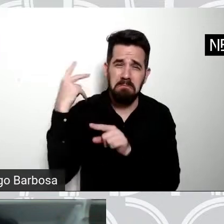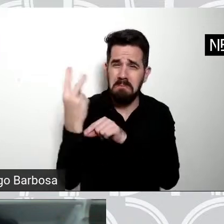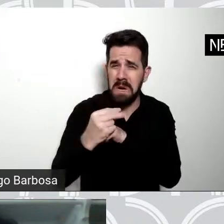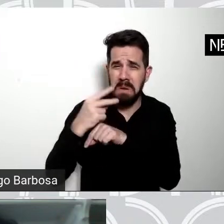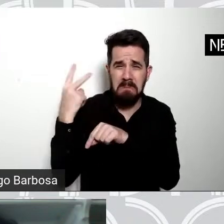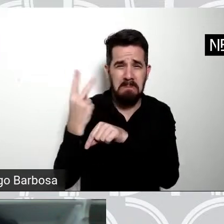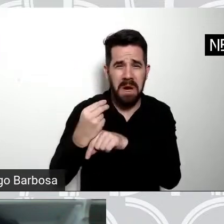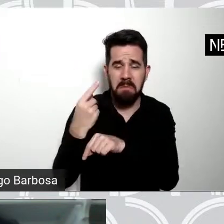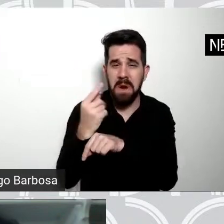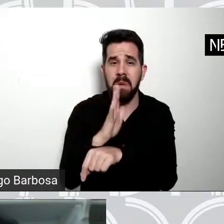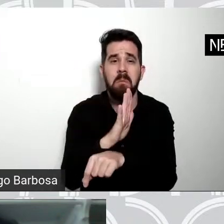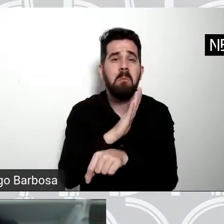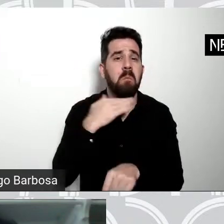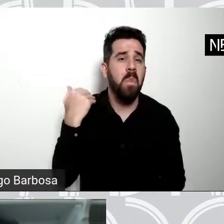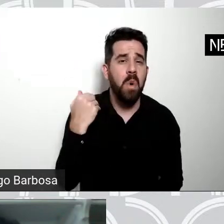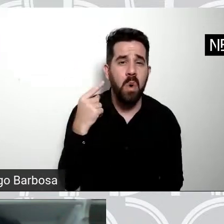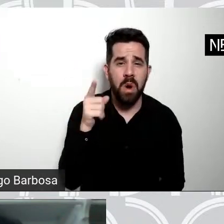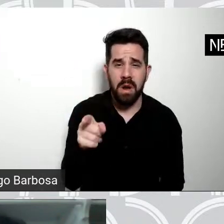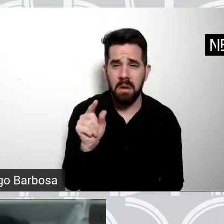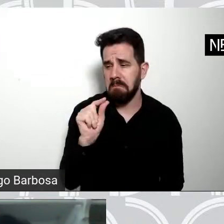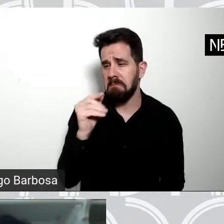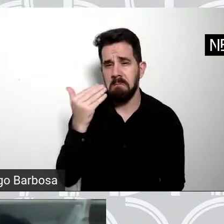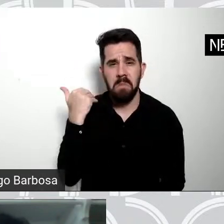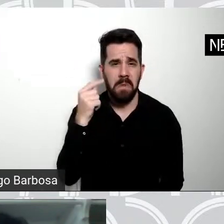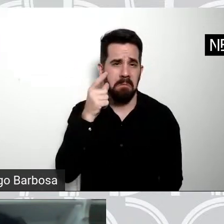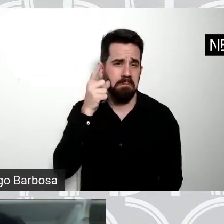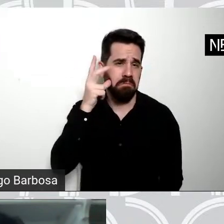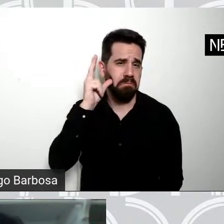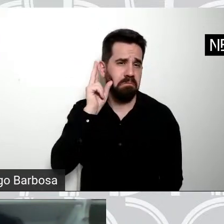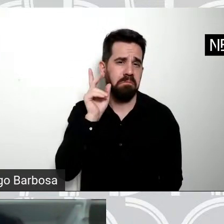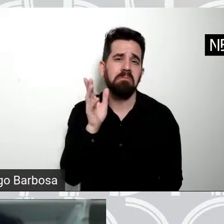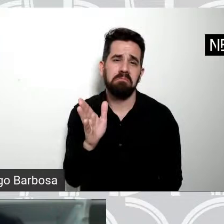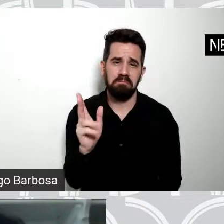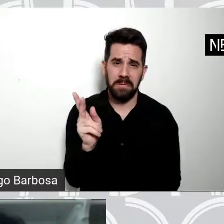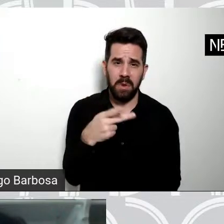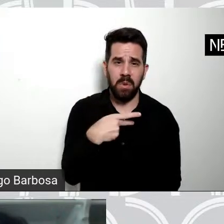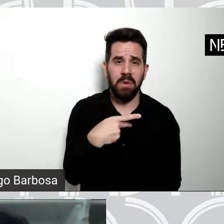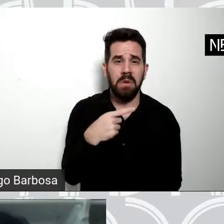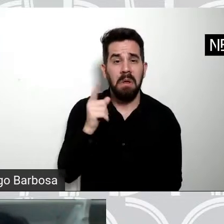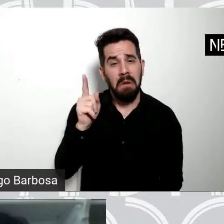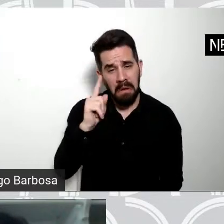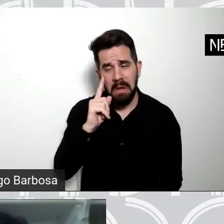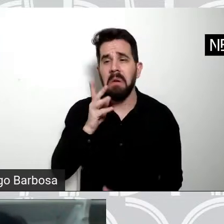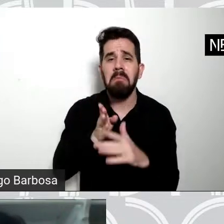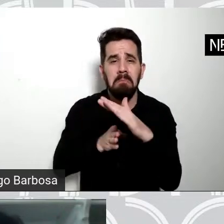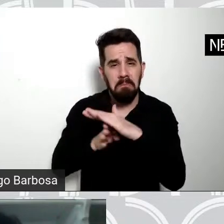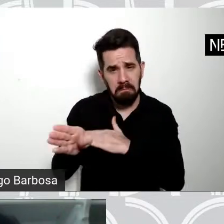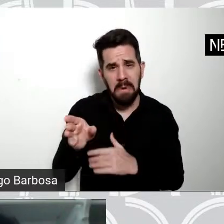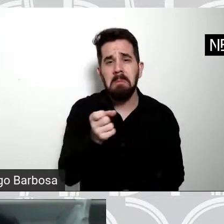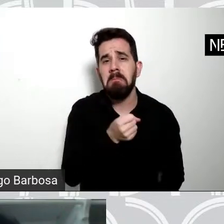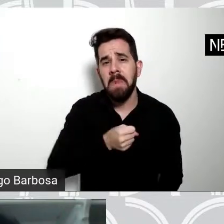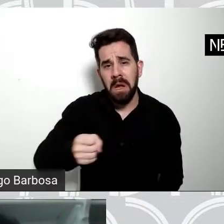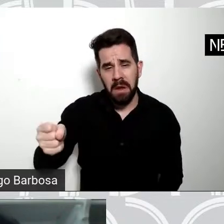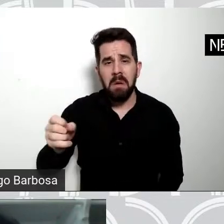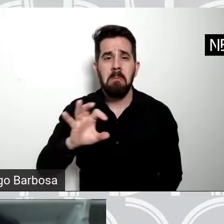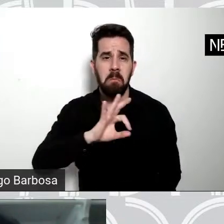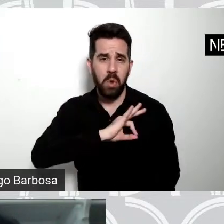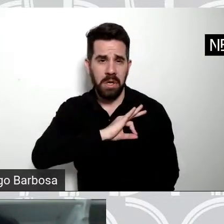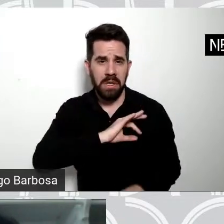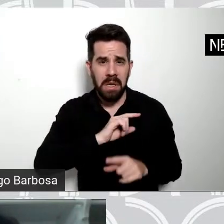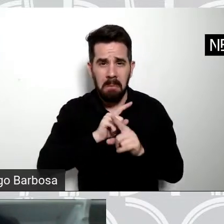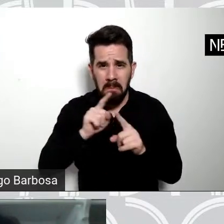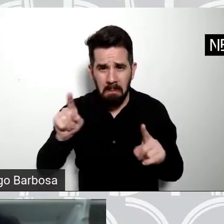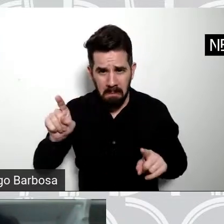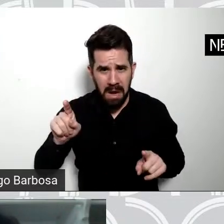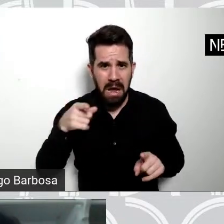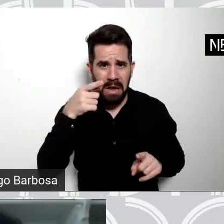histórias ele teria para nos contar com as suas inúmeras passagens pela polícia que, de forma alguma, justificam o assassinato cru